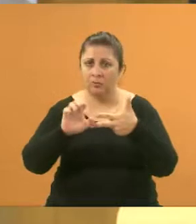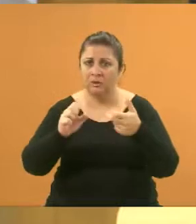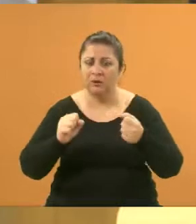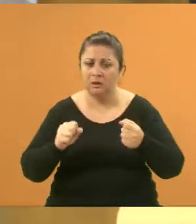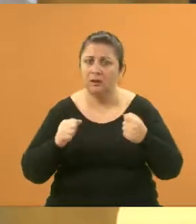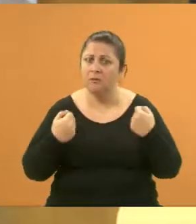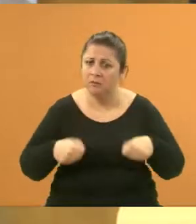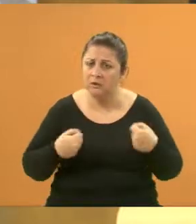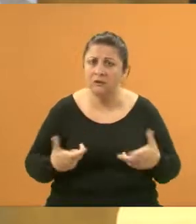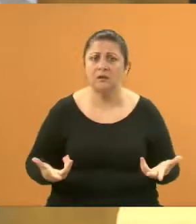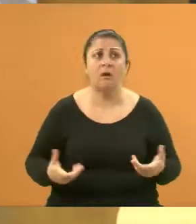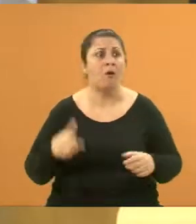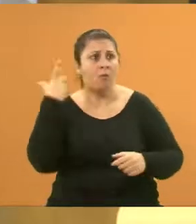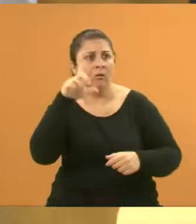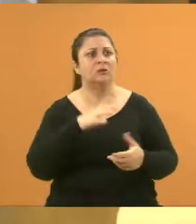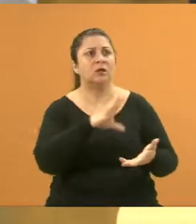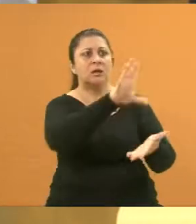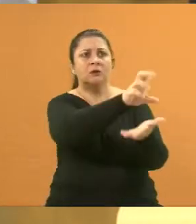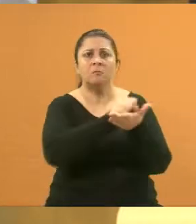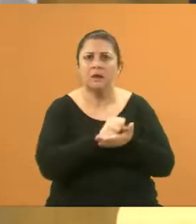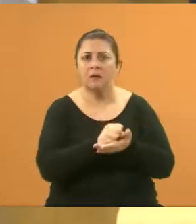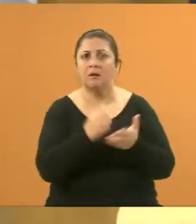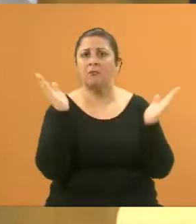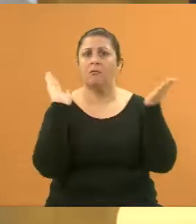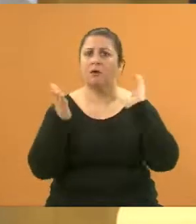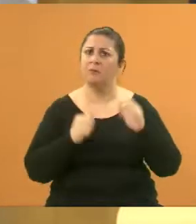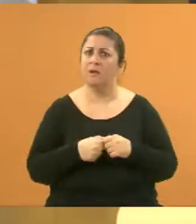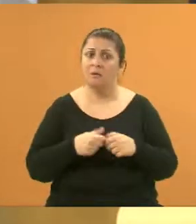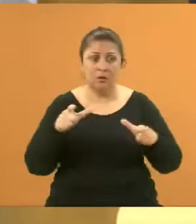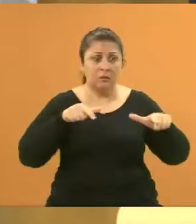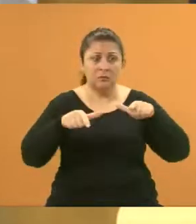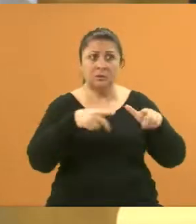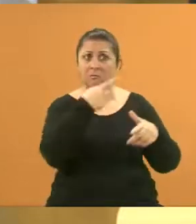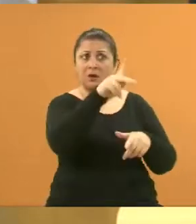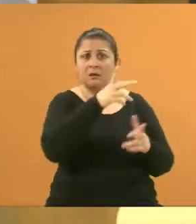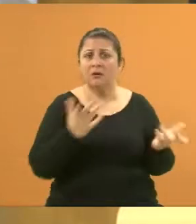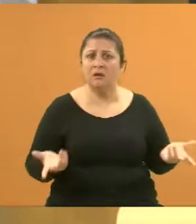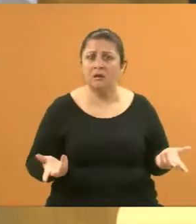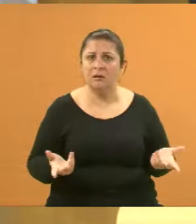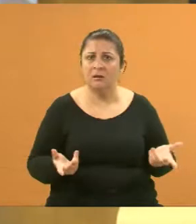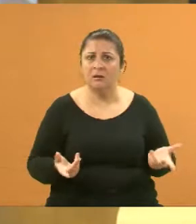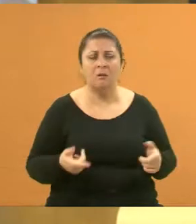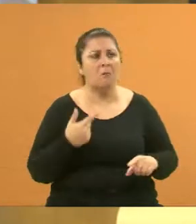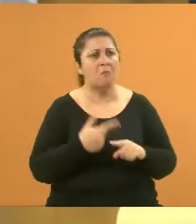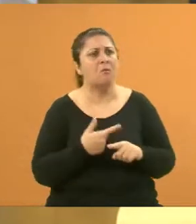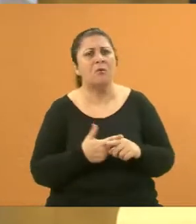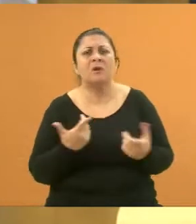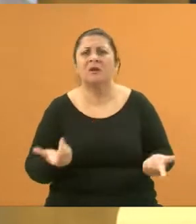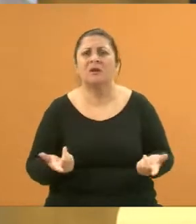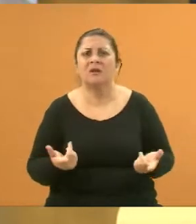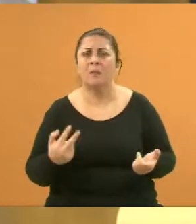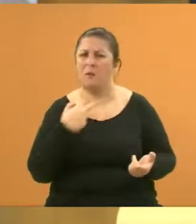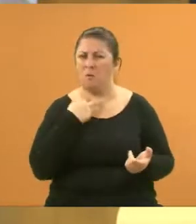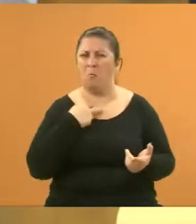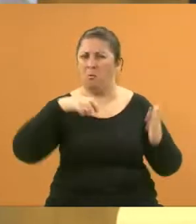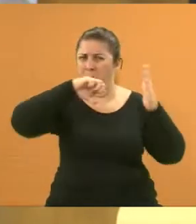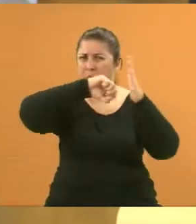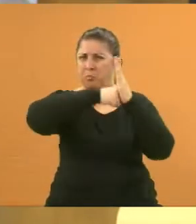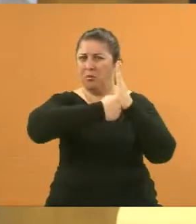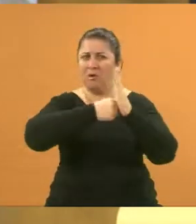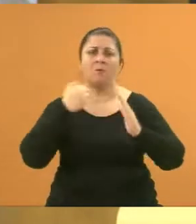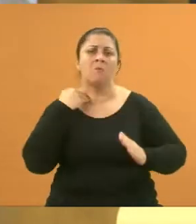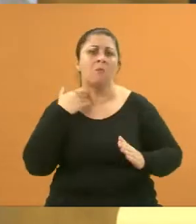que é um meio da pessoa ganhar o sustento, retirou o caminhão do particular. Por que não pode bloquear? Por que não